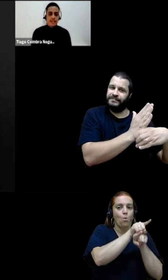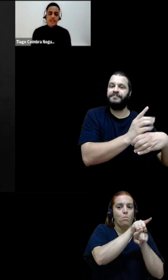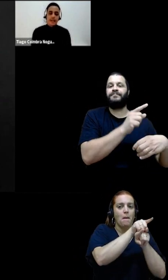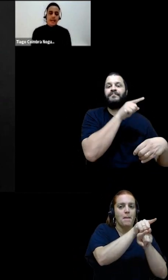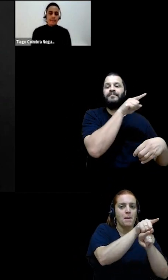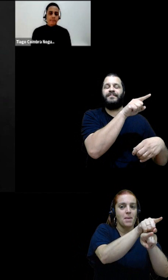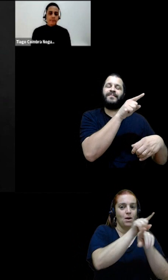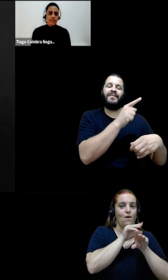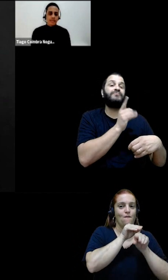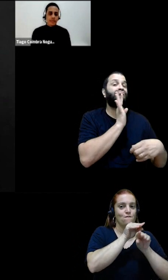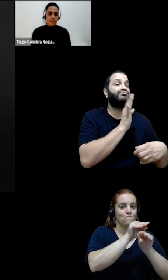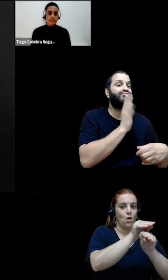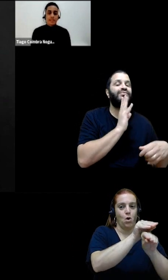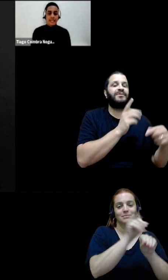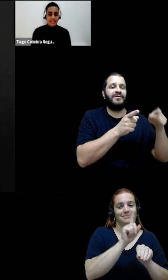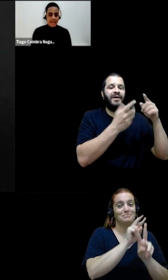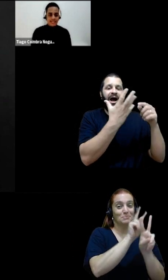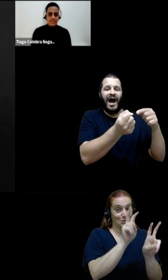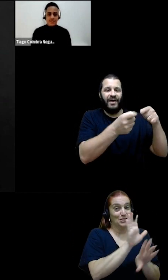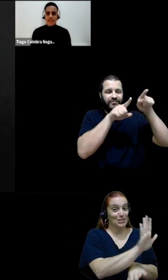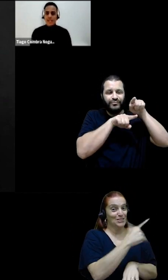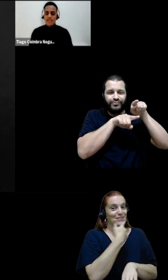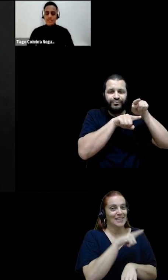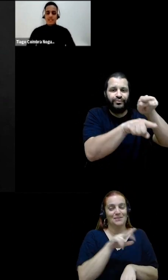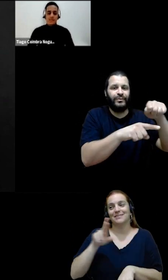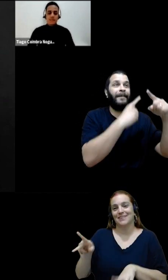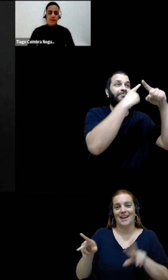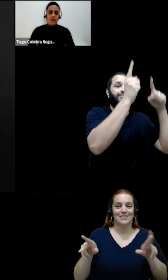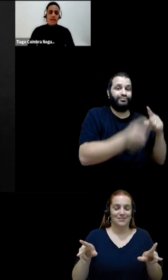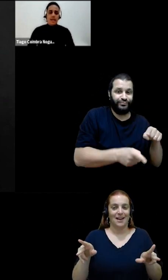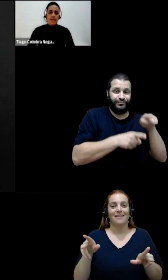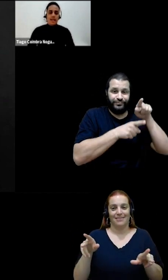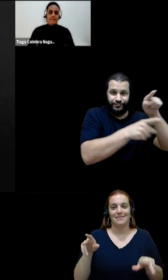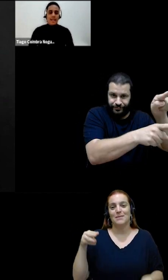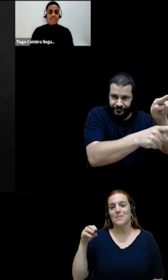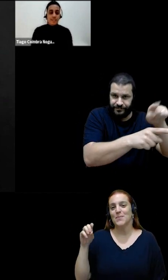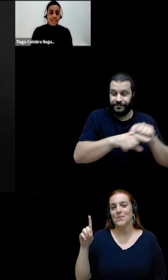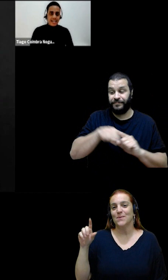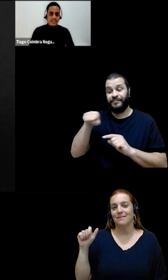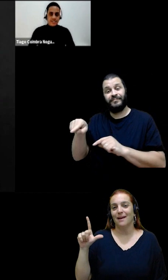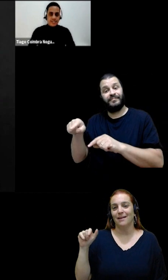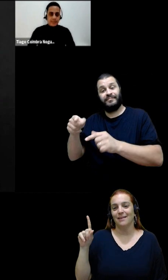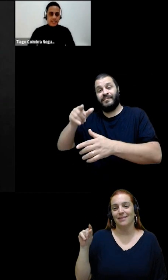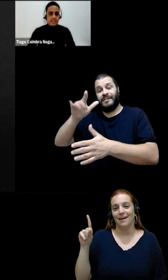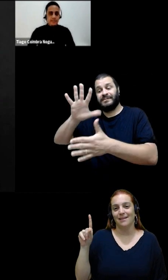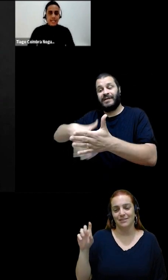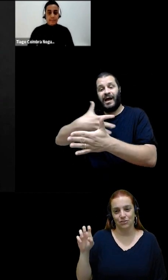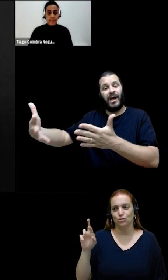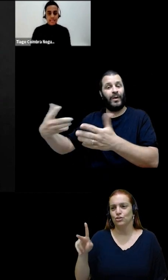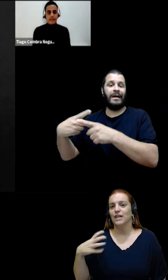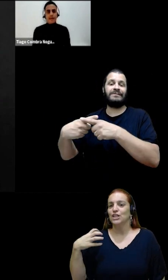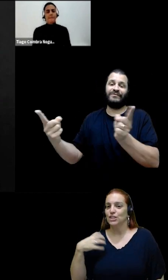vozes, né? Porque são línguas de modalidades diferentes, então a atividade de interpretação